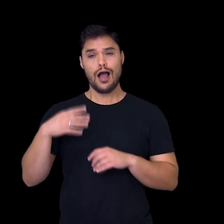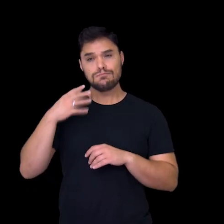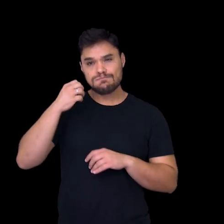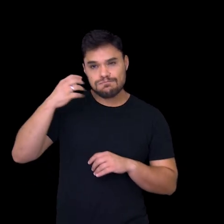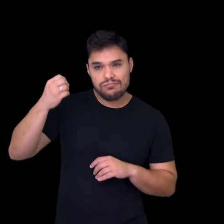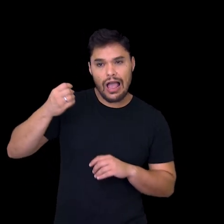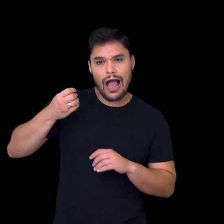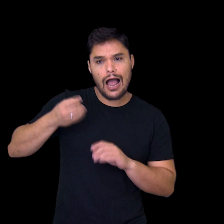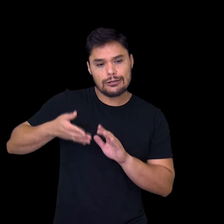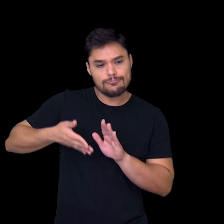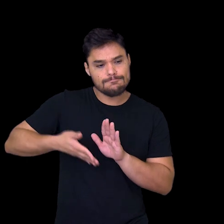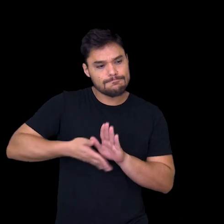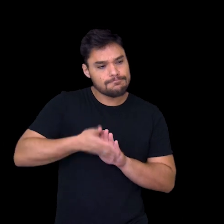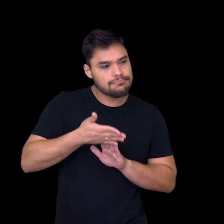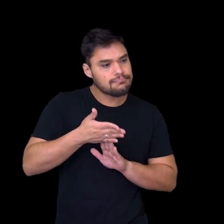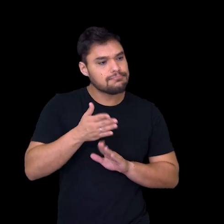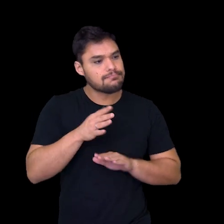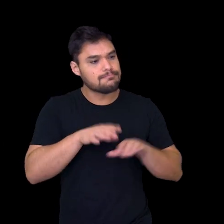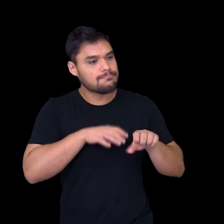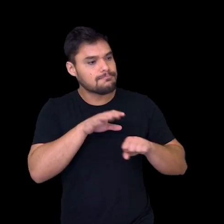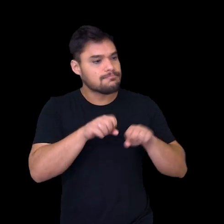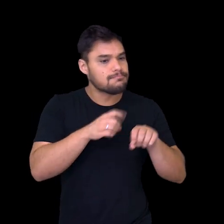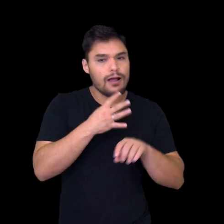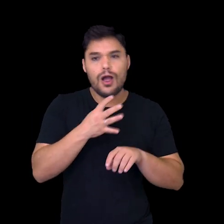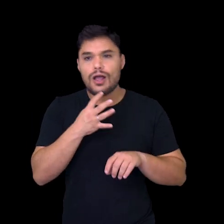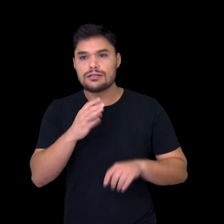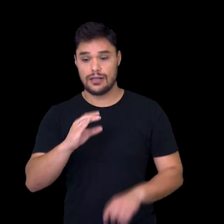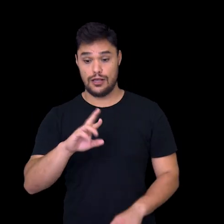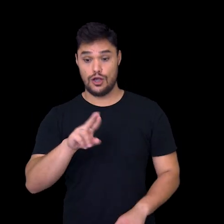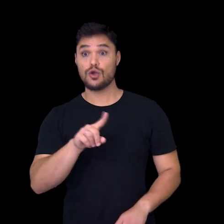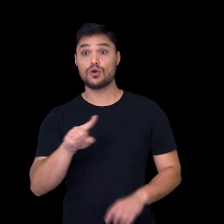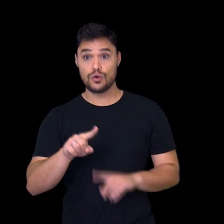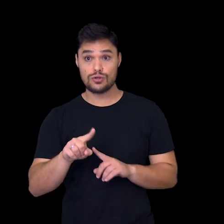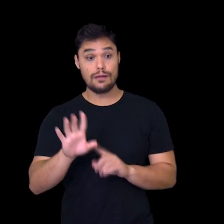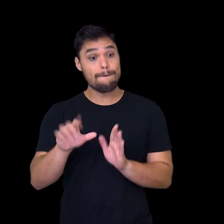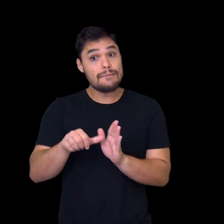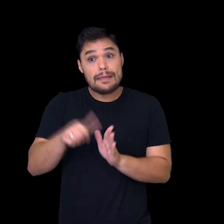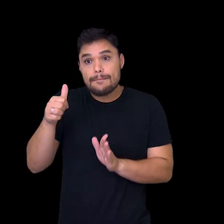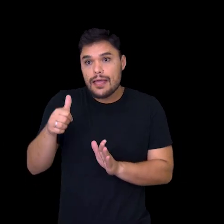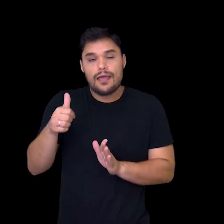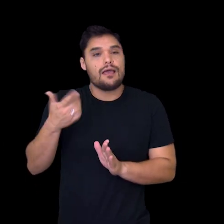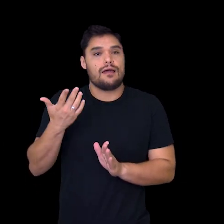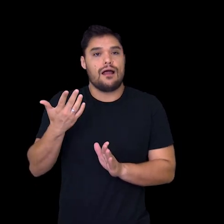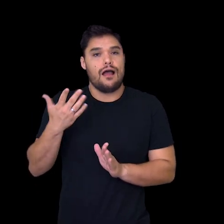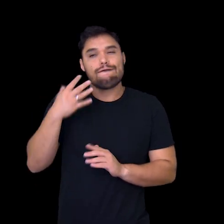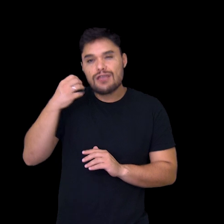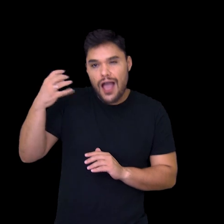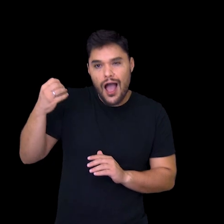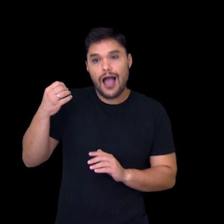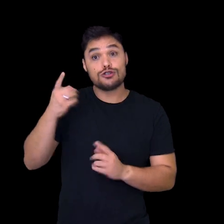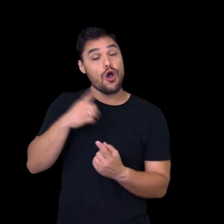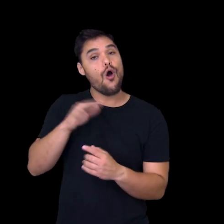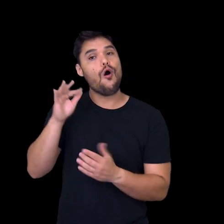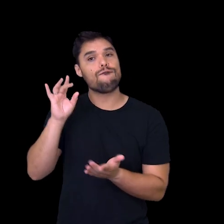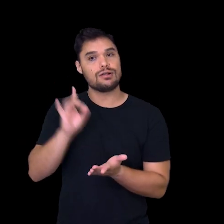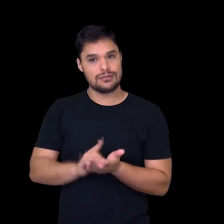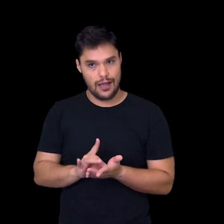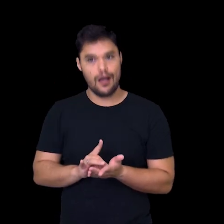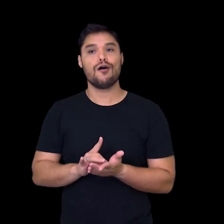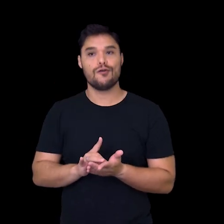é a primeira intenção... Deusdedit Rocha Júnior, historiador. Quando